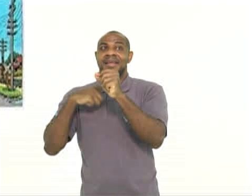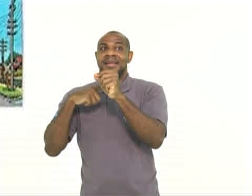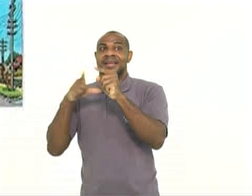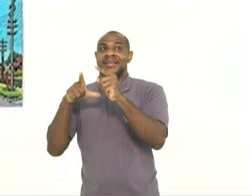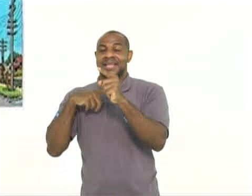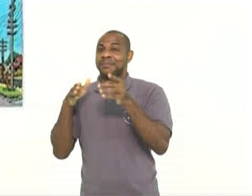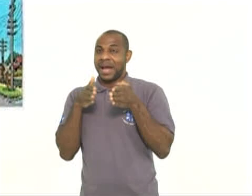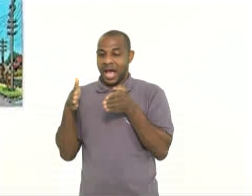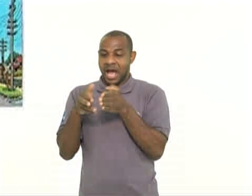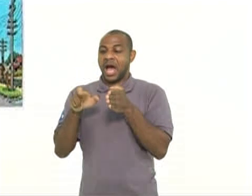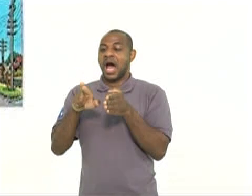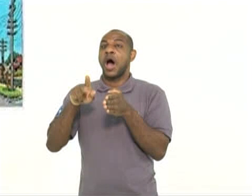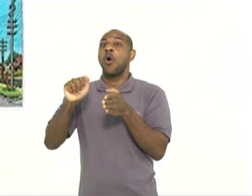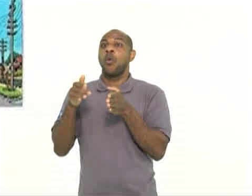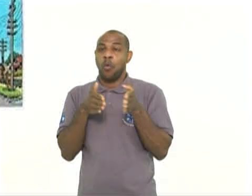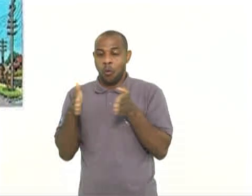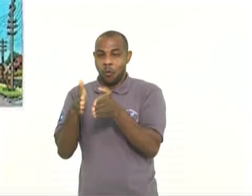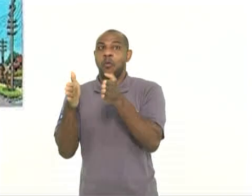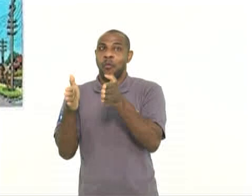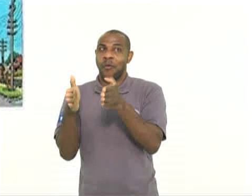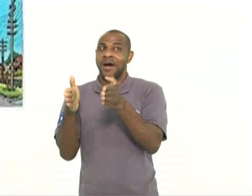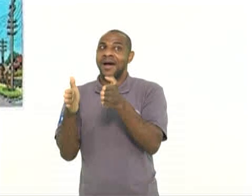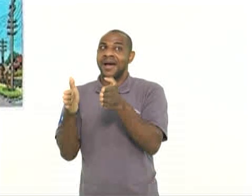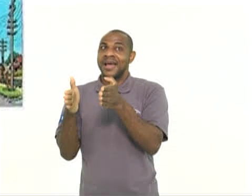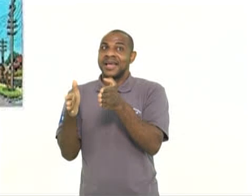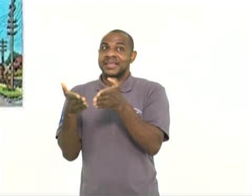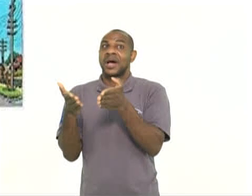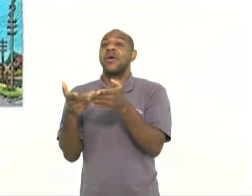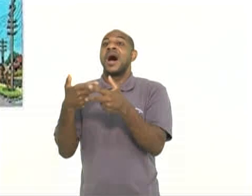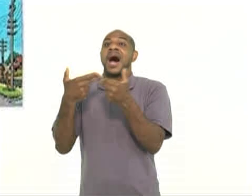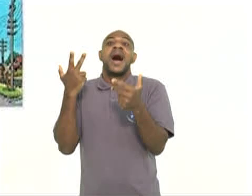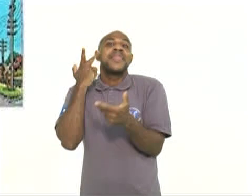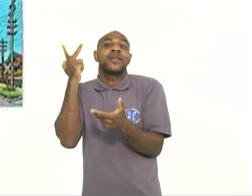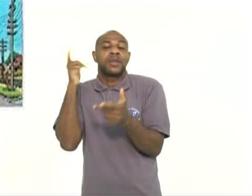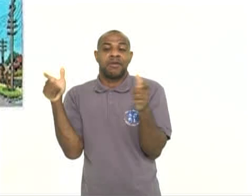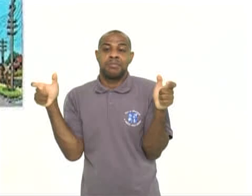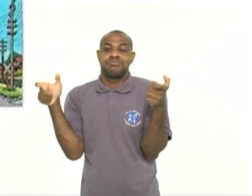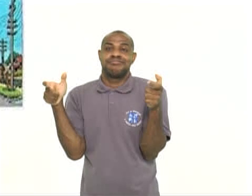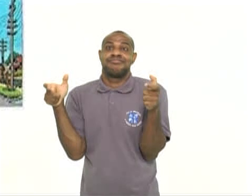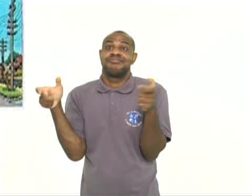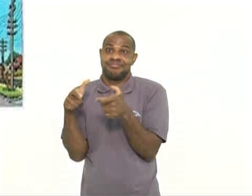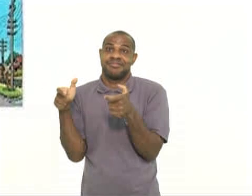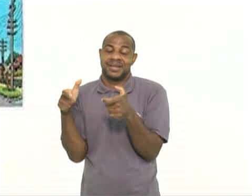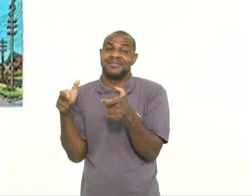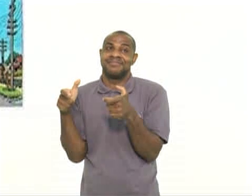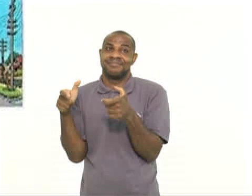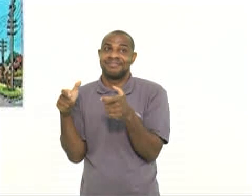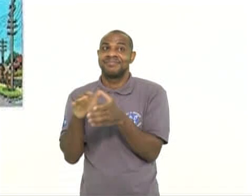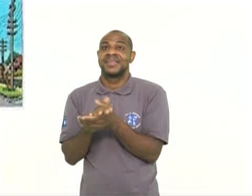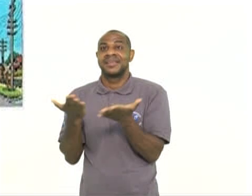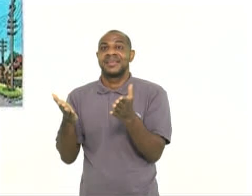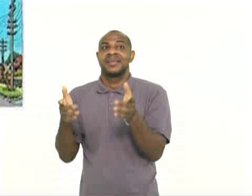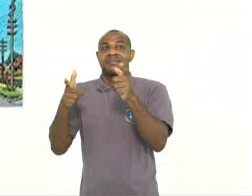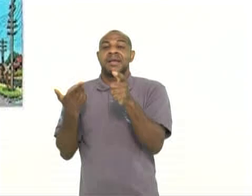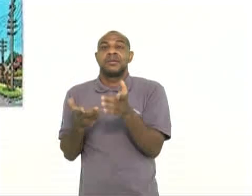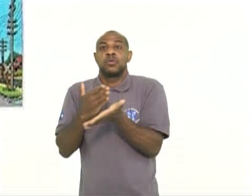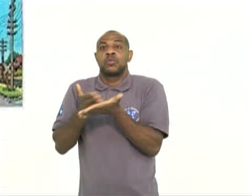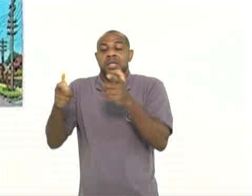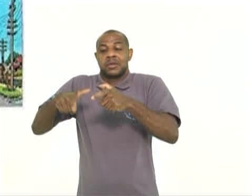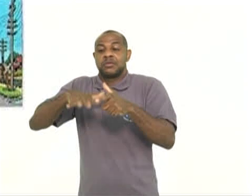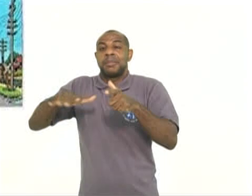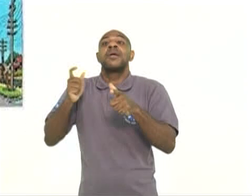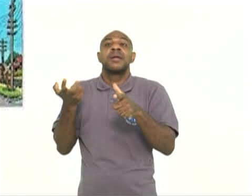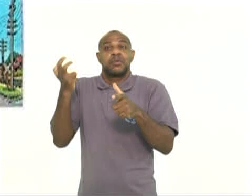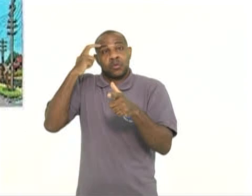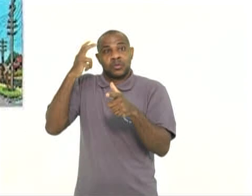tem uma rua, então os elementos naturais eles vão diminuindo e ele vai dando espaço aos elementos culturais,